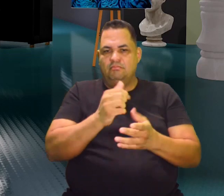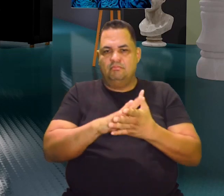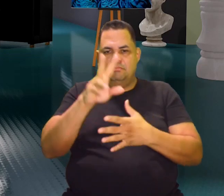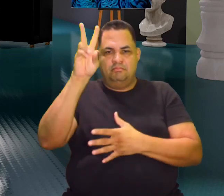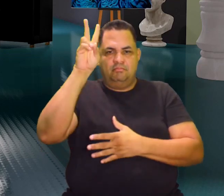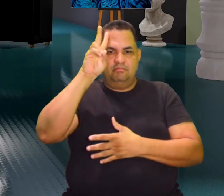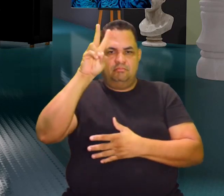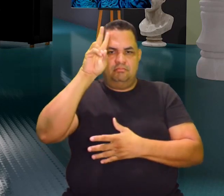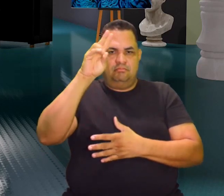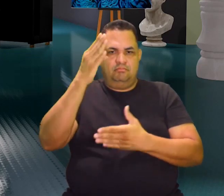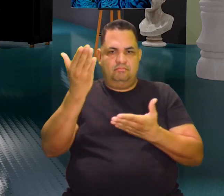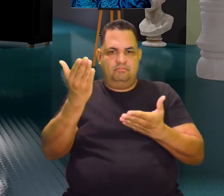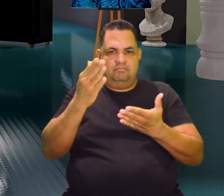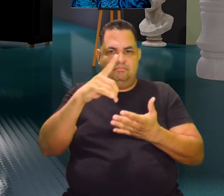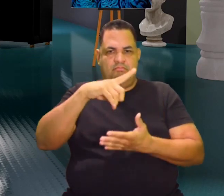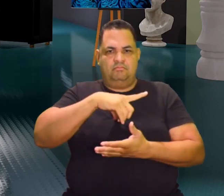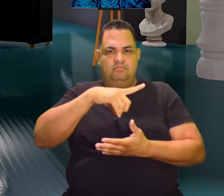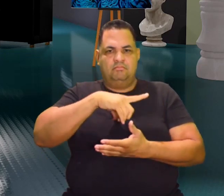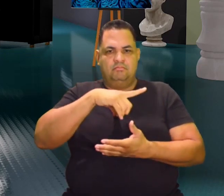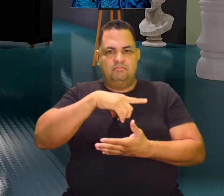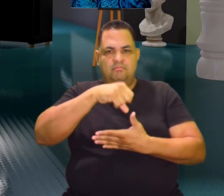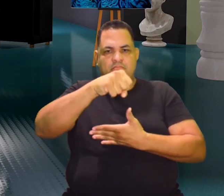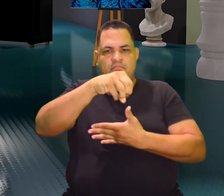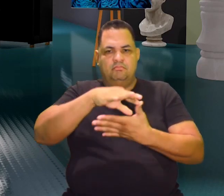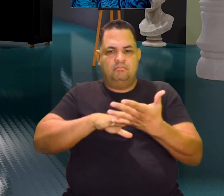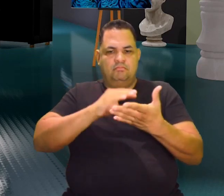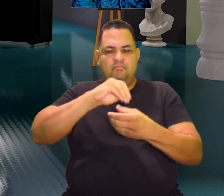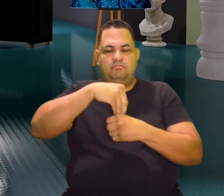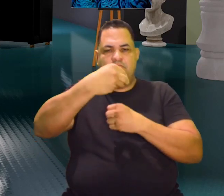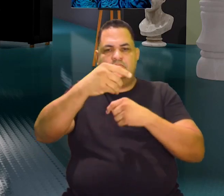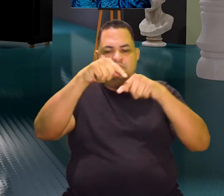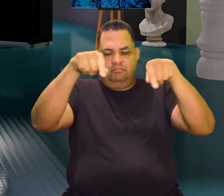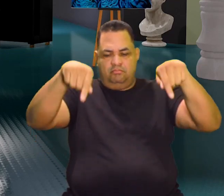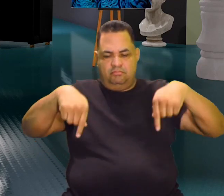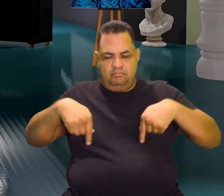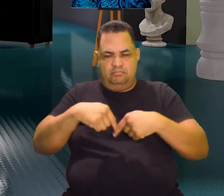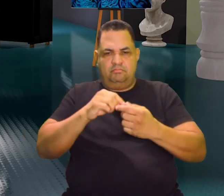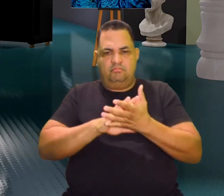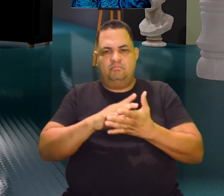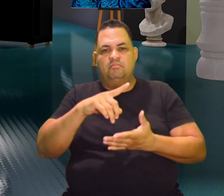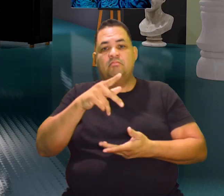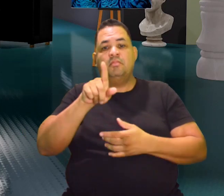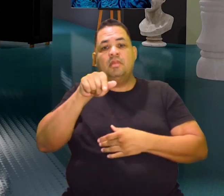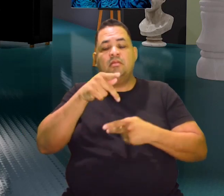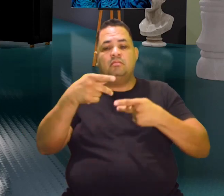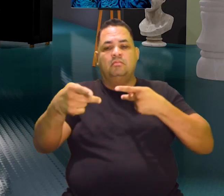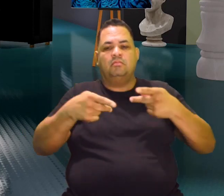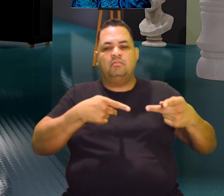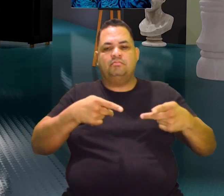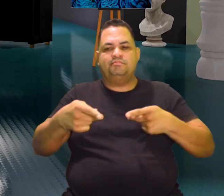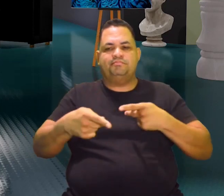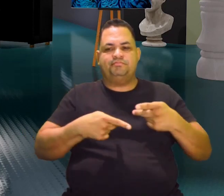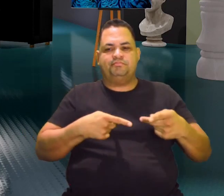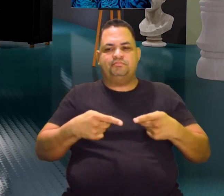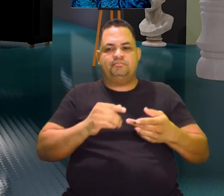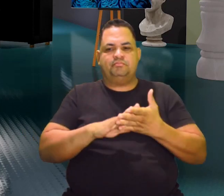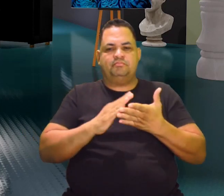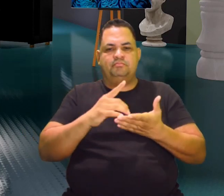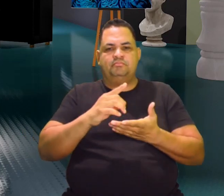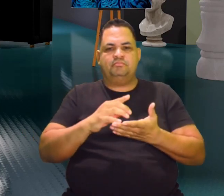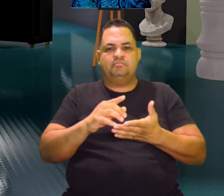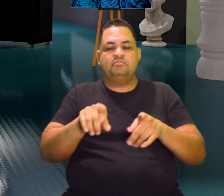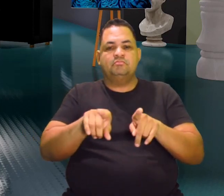que vocês, né, têm atividade extraclasse, que é um projeto, uma atividade que vocês fazem além das